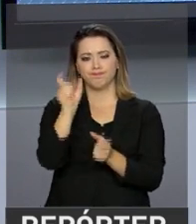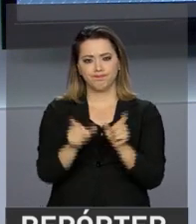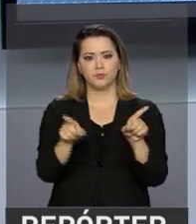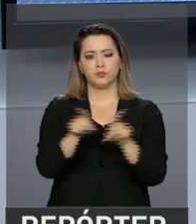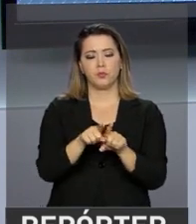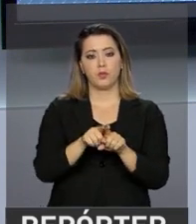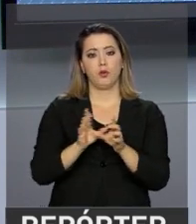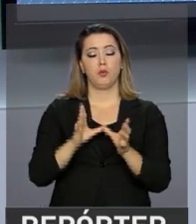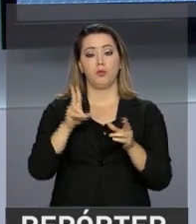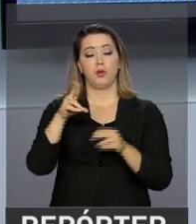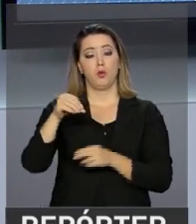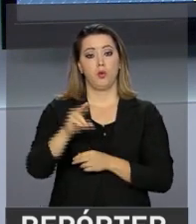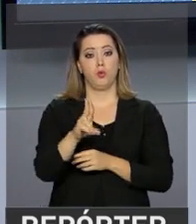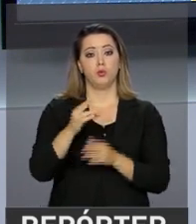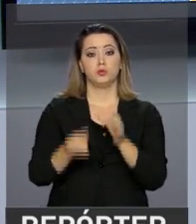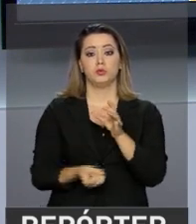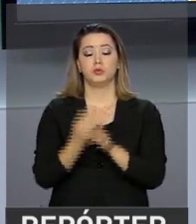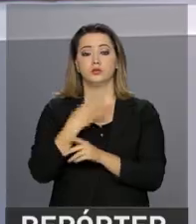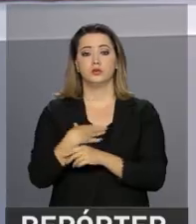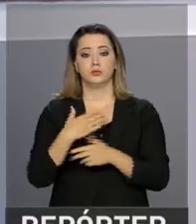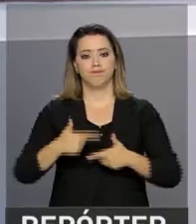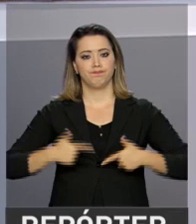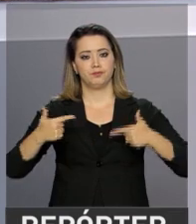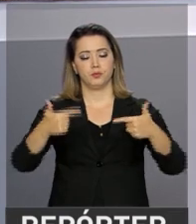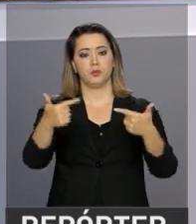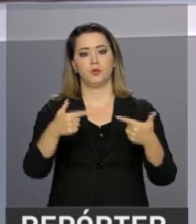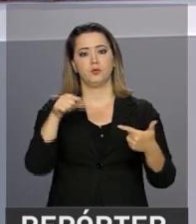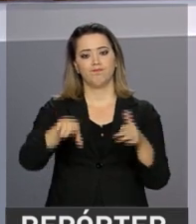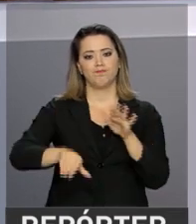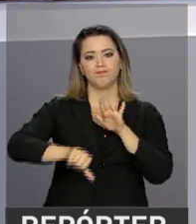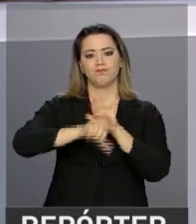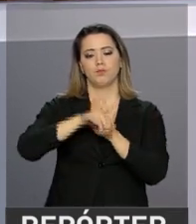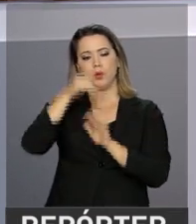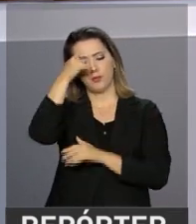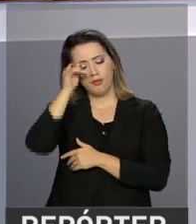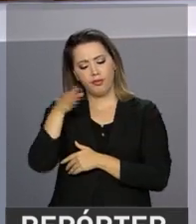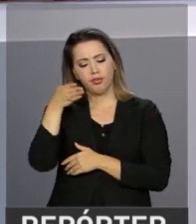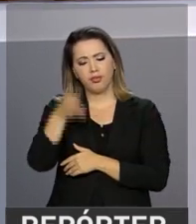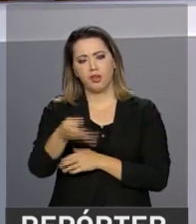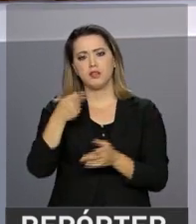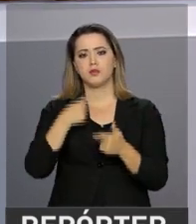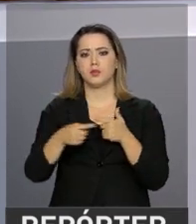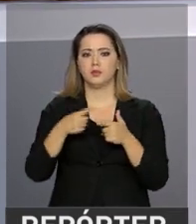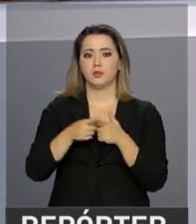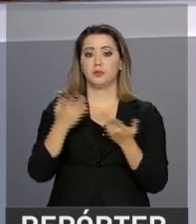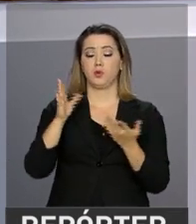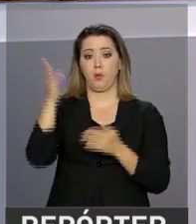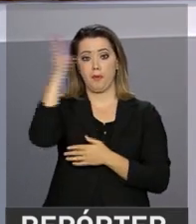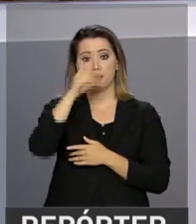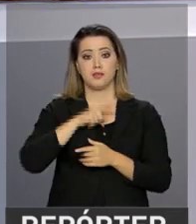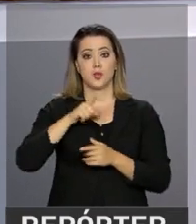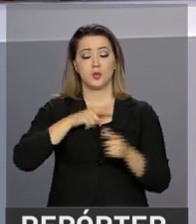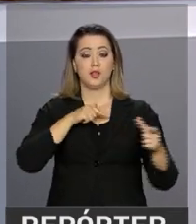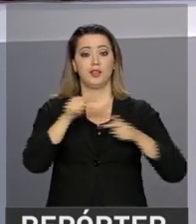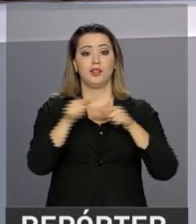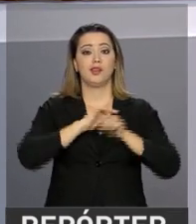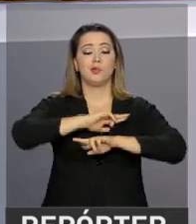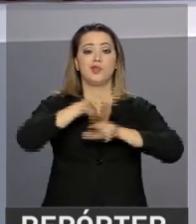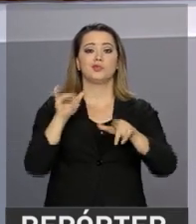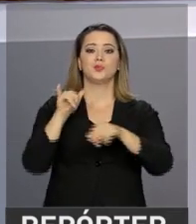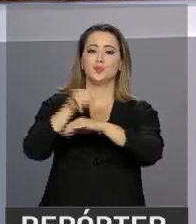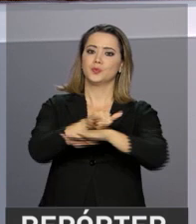países lutarem Contra esse crime e aqui no Brasil o Ministério da Justiça tem ações em vários aeroportos do país de